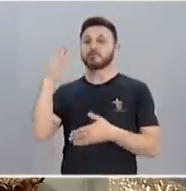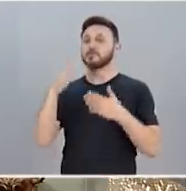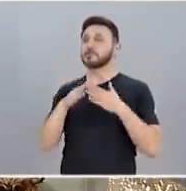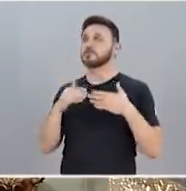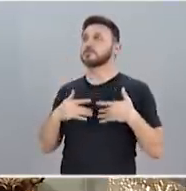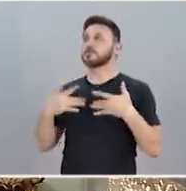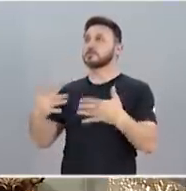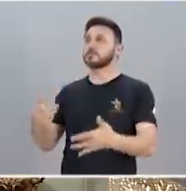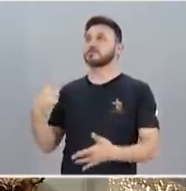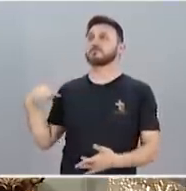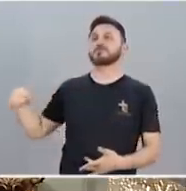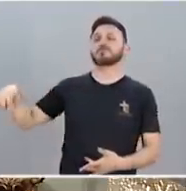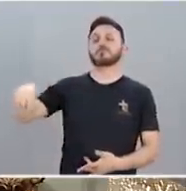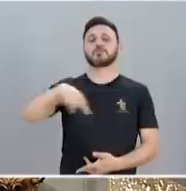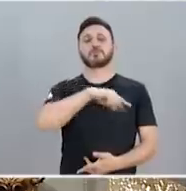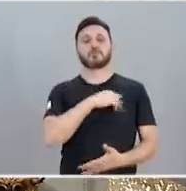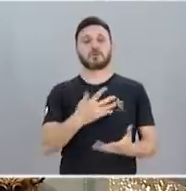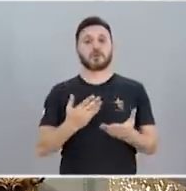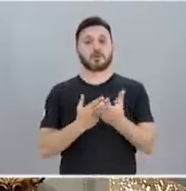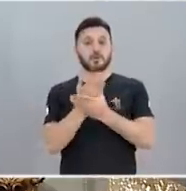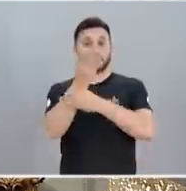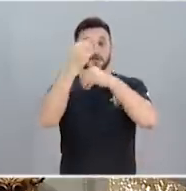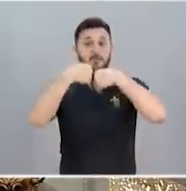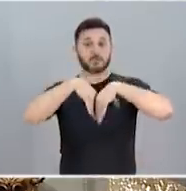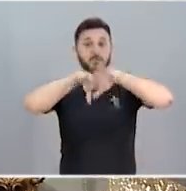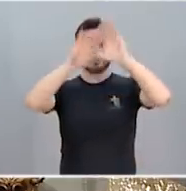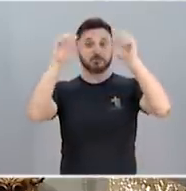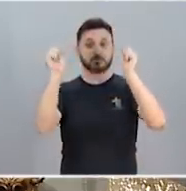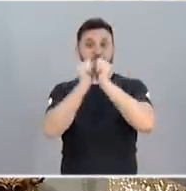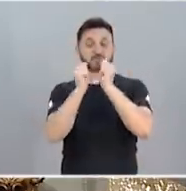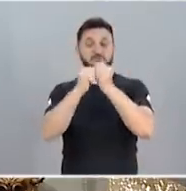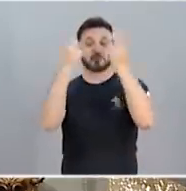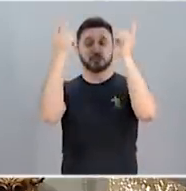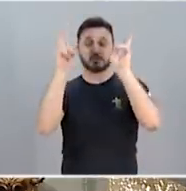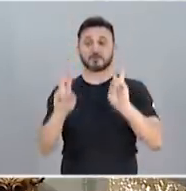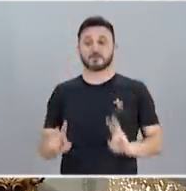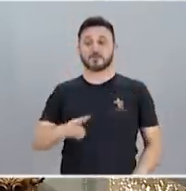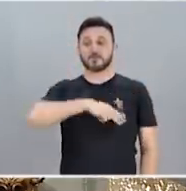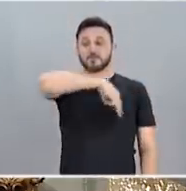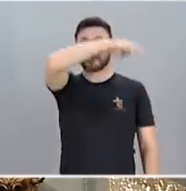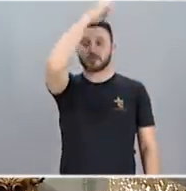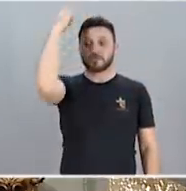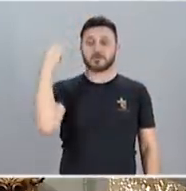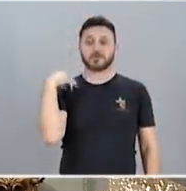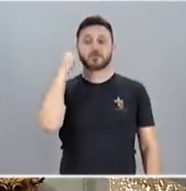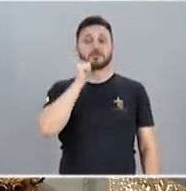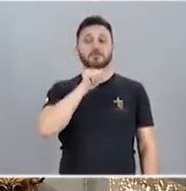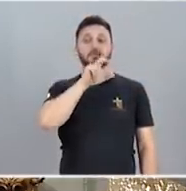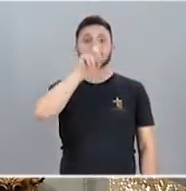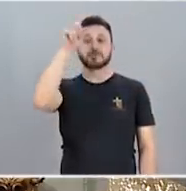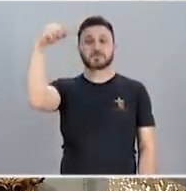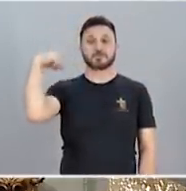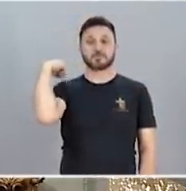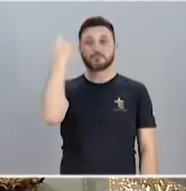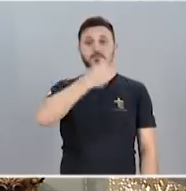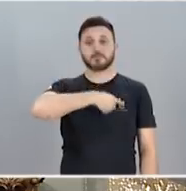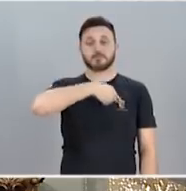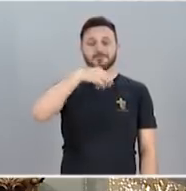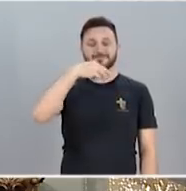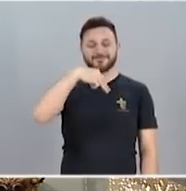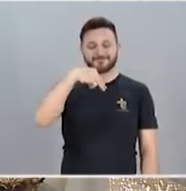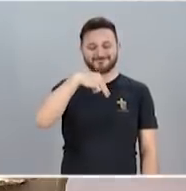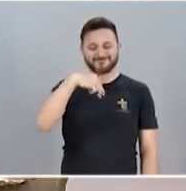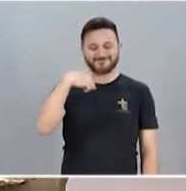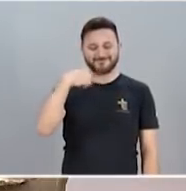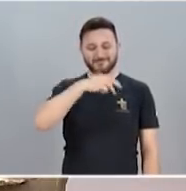vos pedimos, tende piedade de todos nós. Dai-nos participar da vida eterna com a Virgem Maria, Mãe de Deus, Nossa